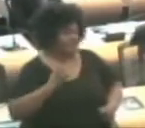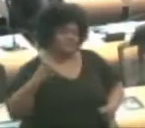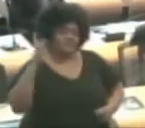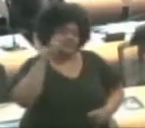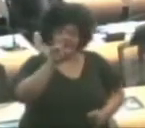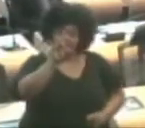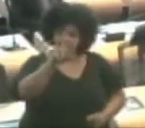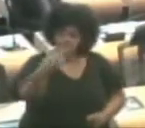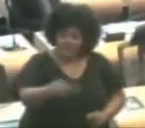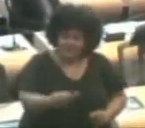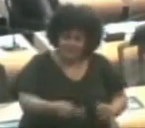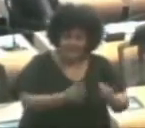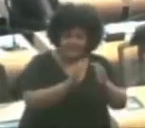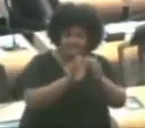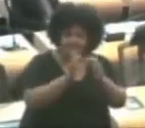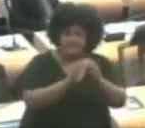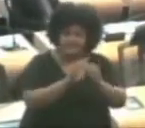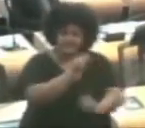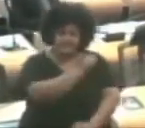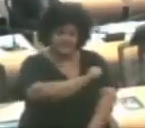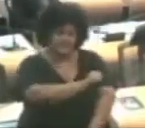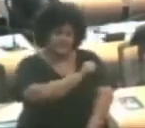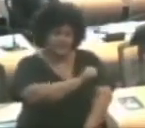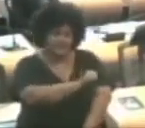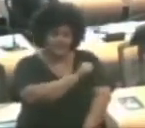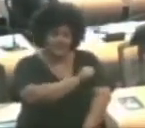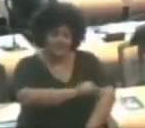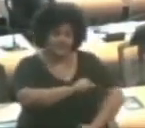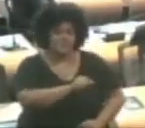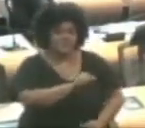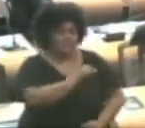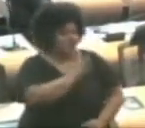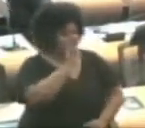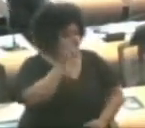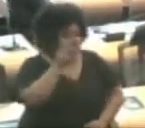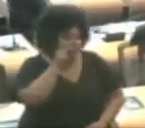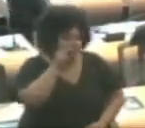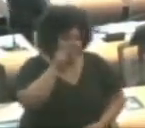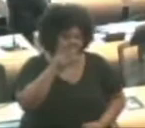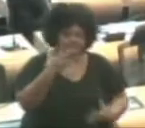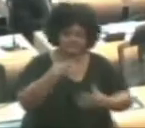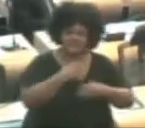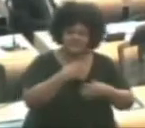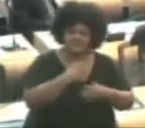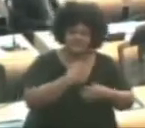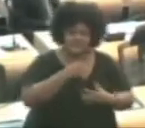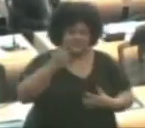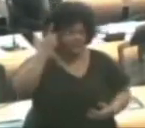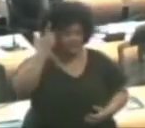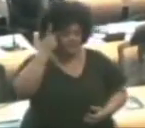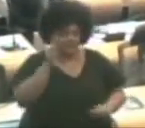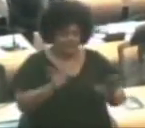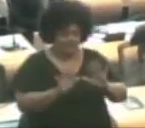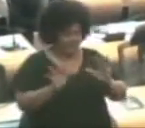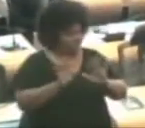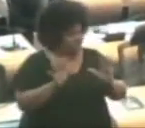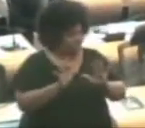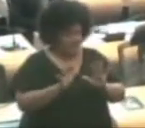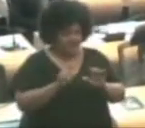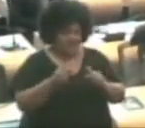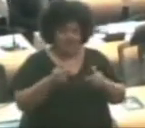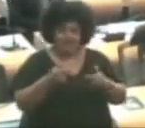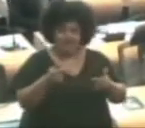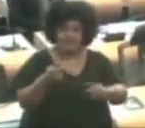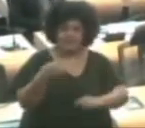é de Recife, do Rio de Janeiro, de João Pessoa, de Salvador, de São Paulo. A luta